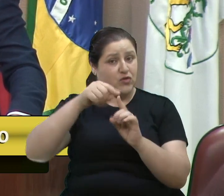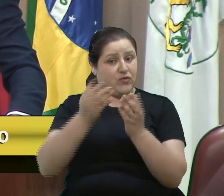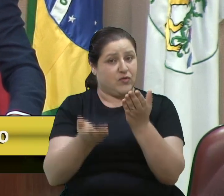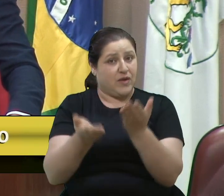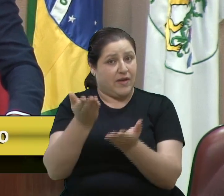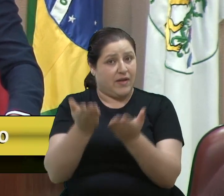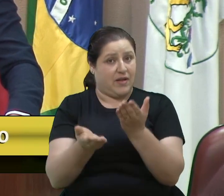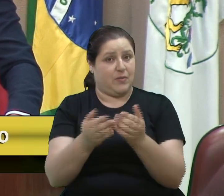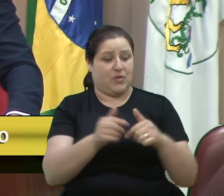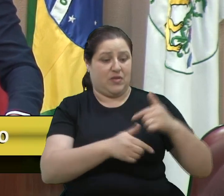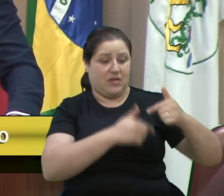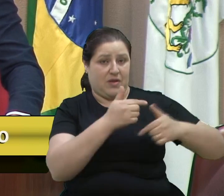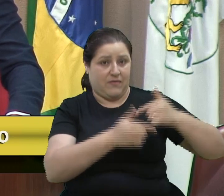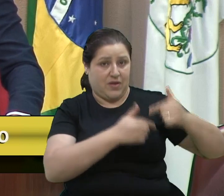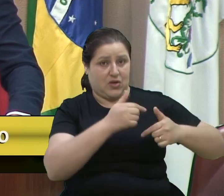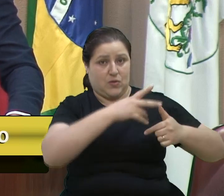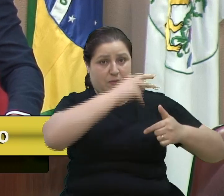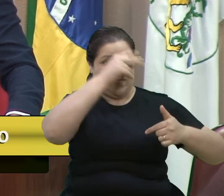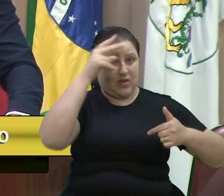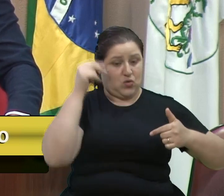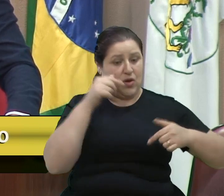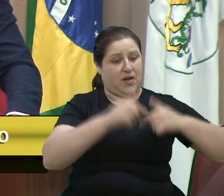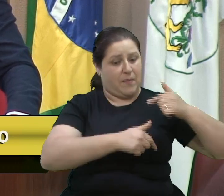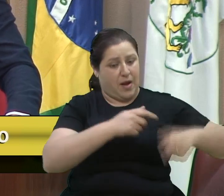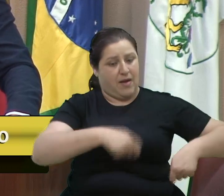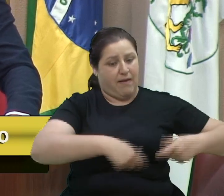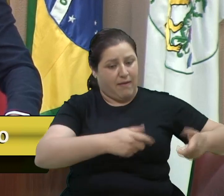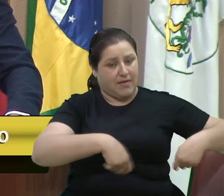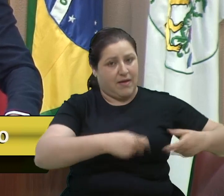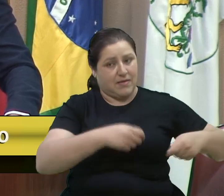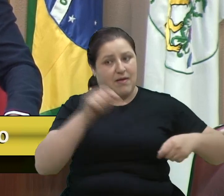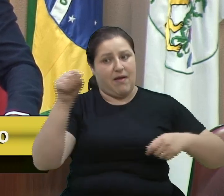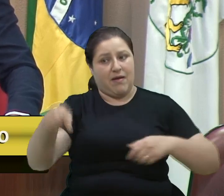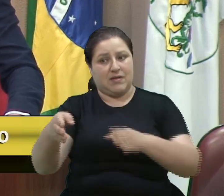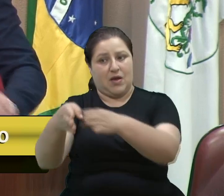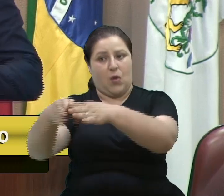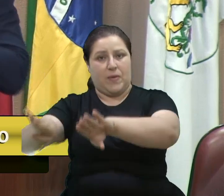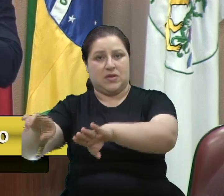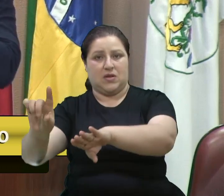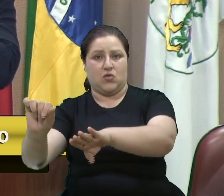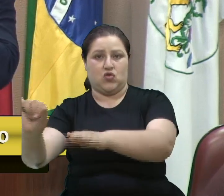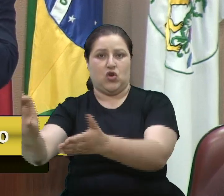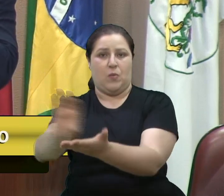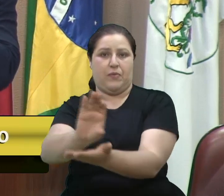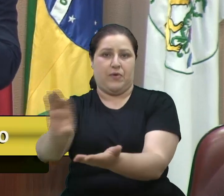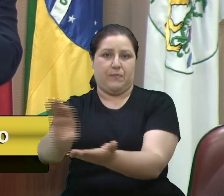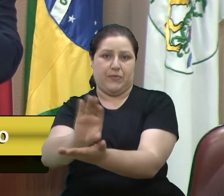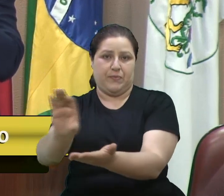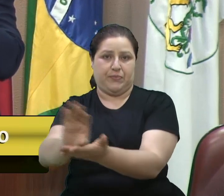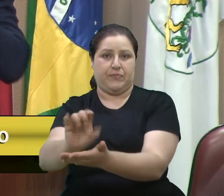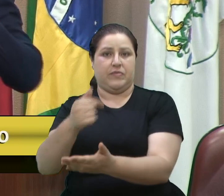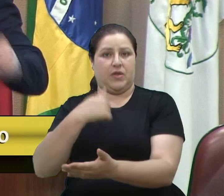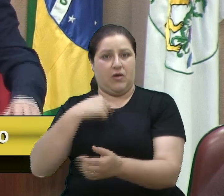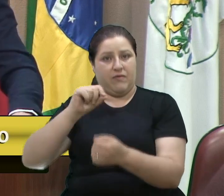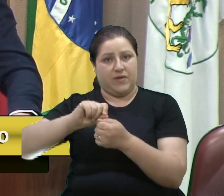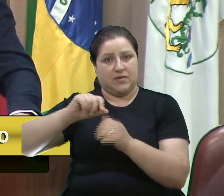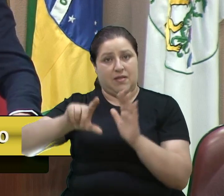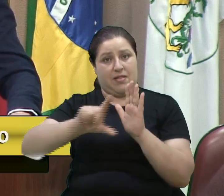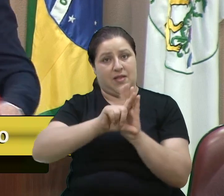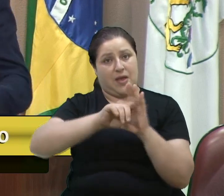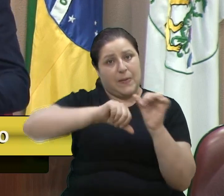prestados pela Prefeitura e a compensação de valores do SAMAI. Então, eu estou fazendo uma alteração na